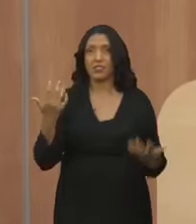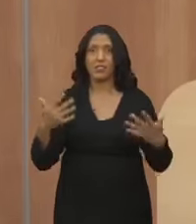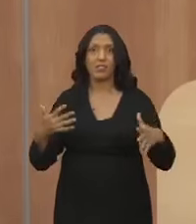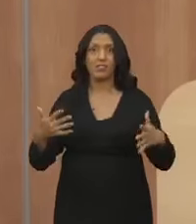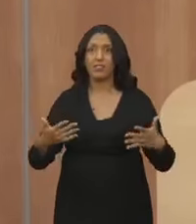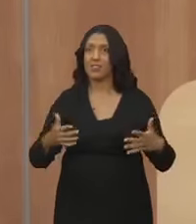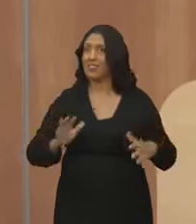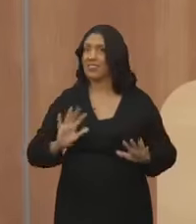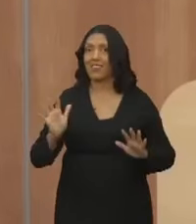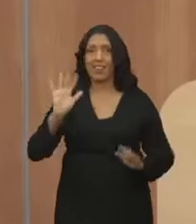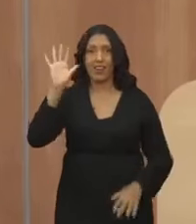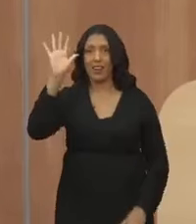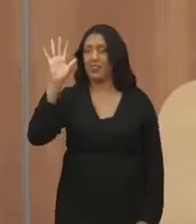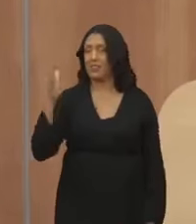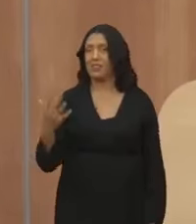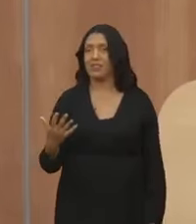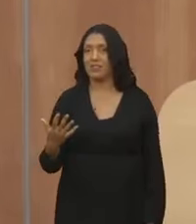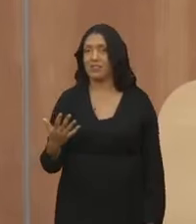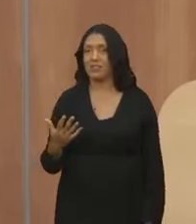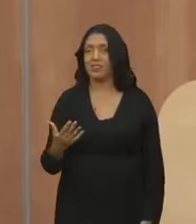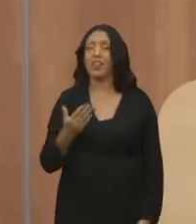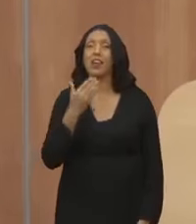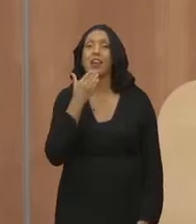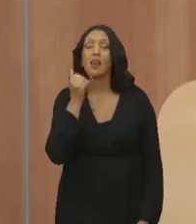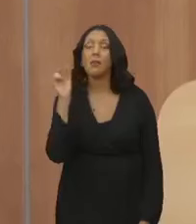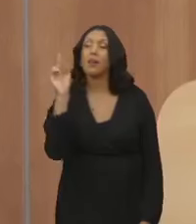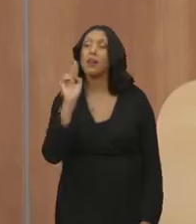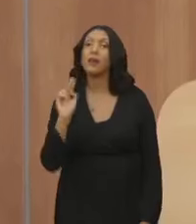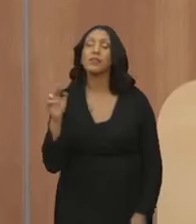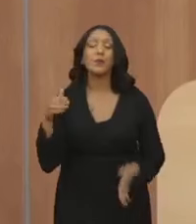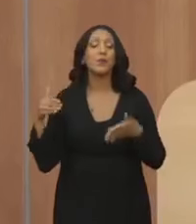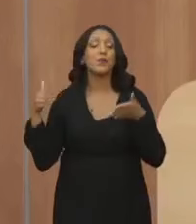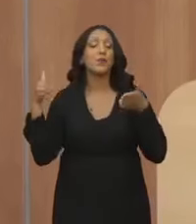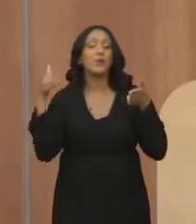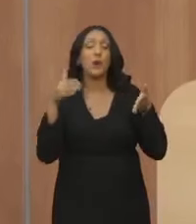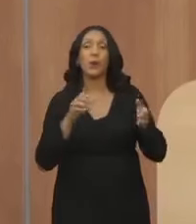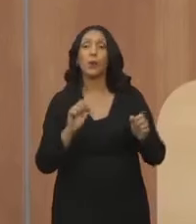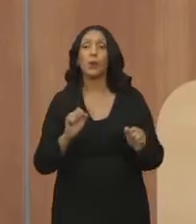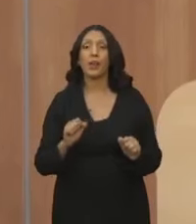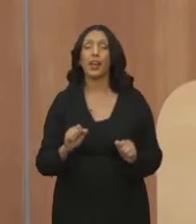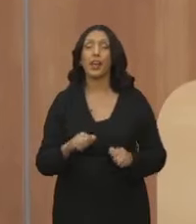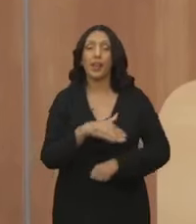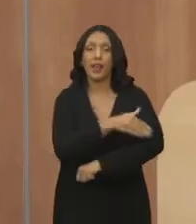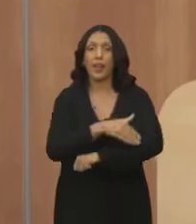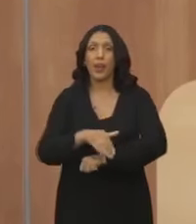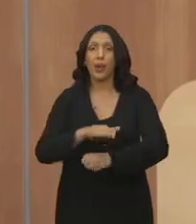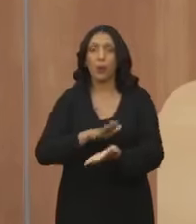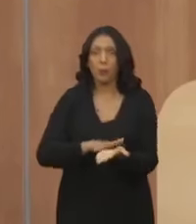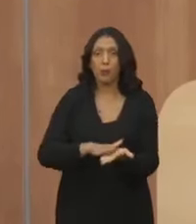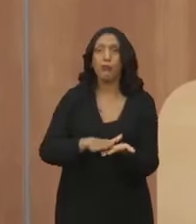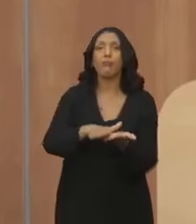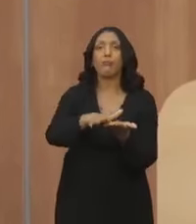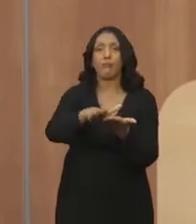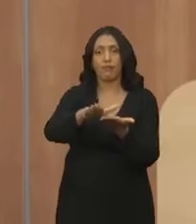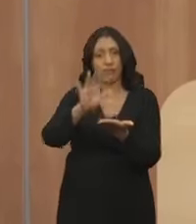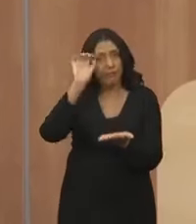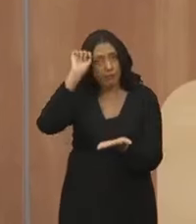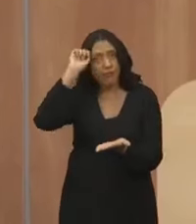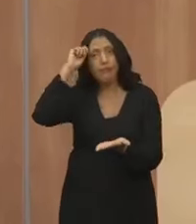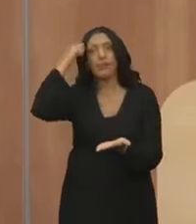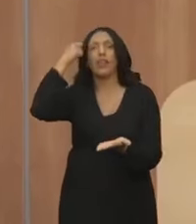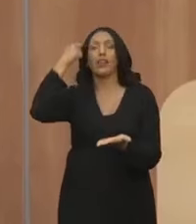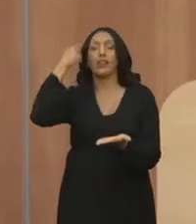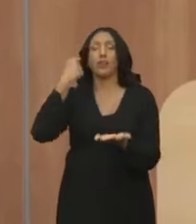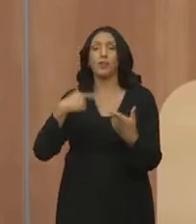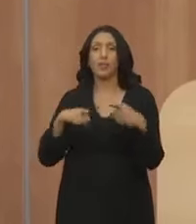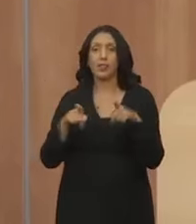milhão em cargo em comissão ou R$1 milhão na saúde lá do Veraneijal? Se você é gestor